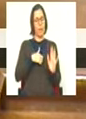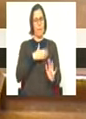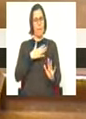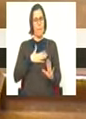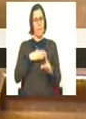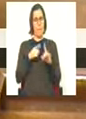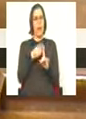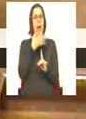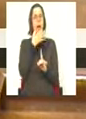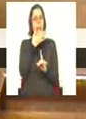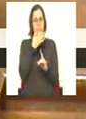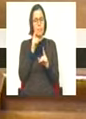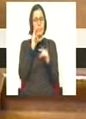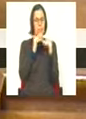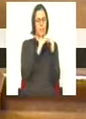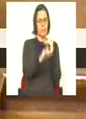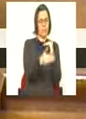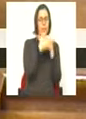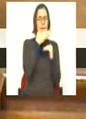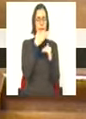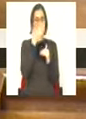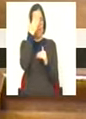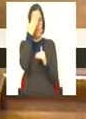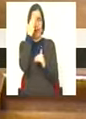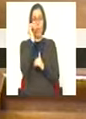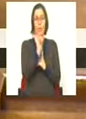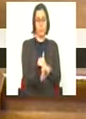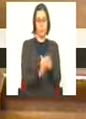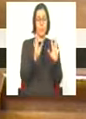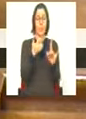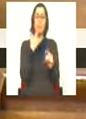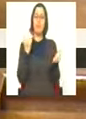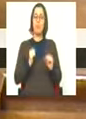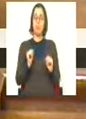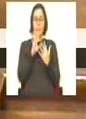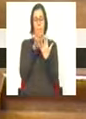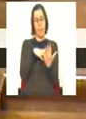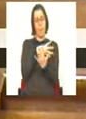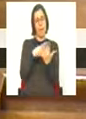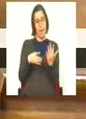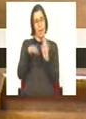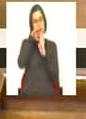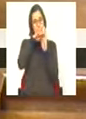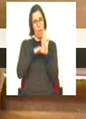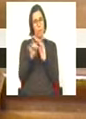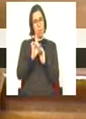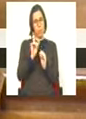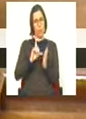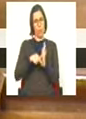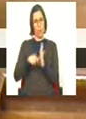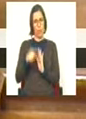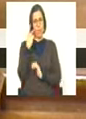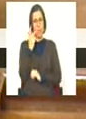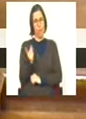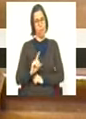empresariais depende de uma certa estabilidade e previsibilidade. Não é possível planear e programar projetos de